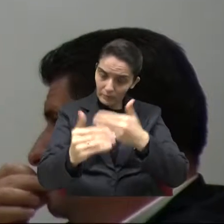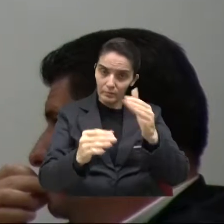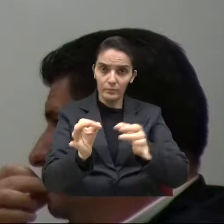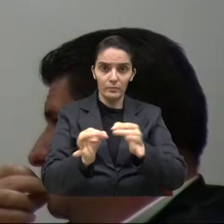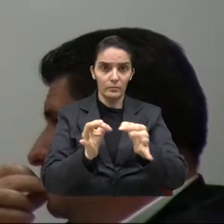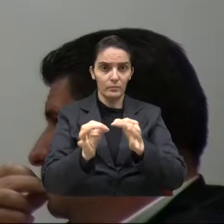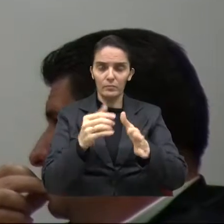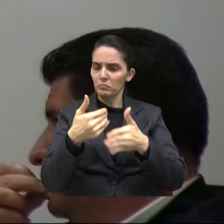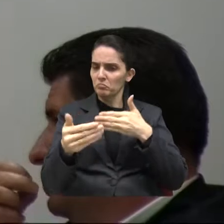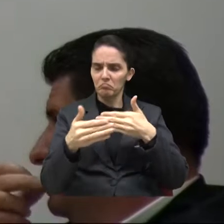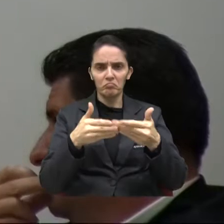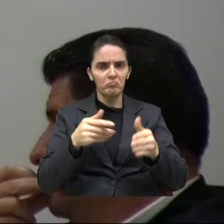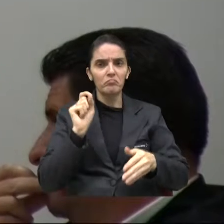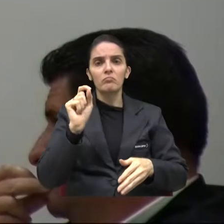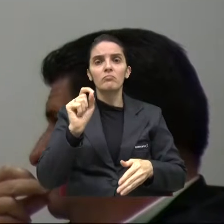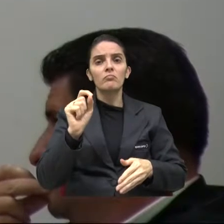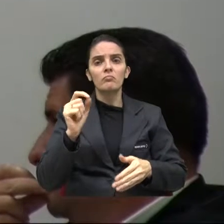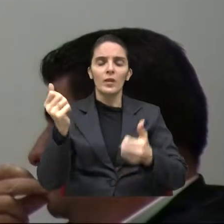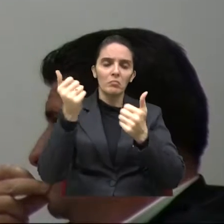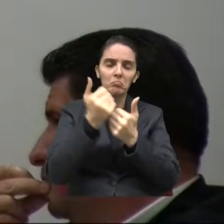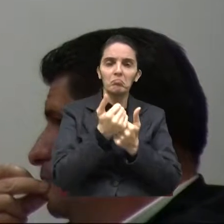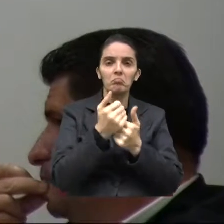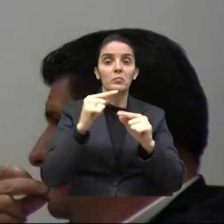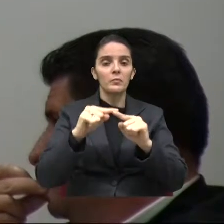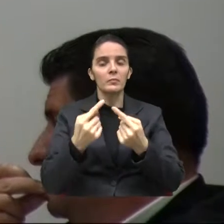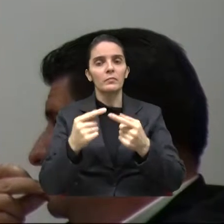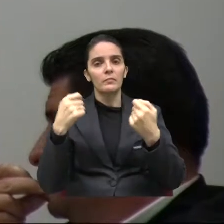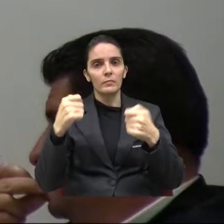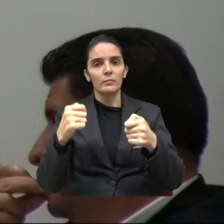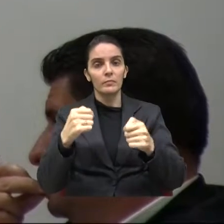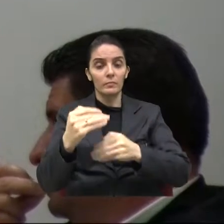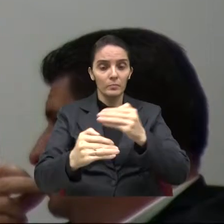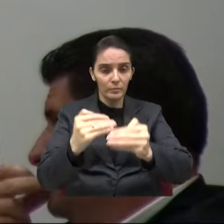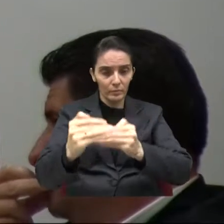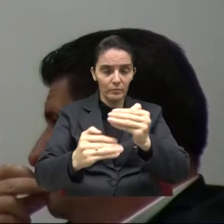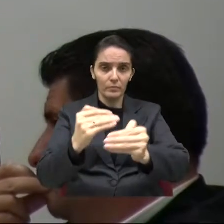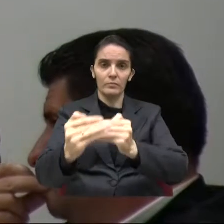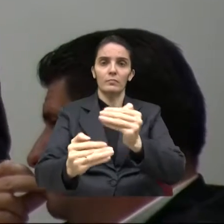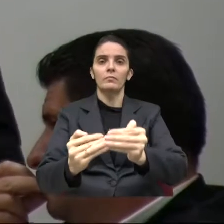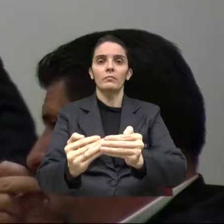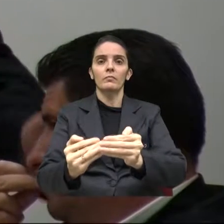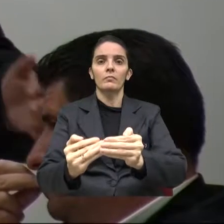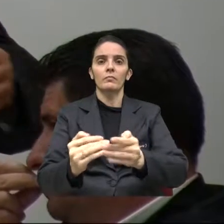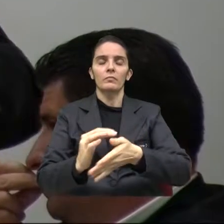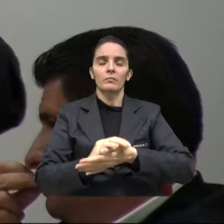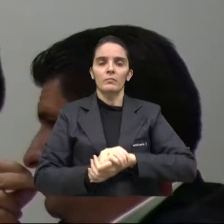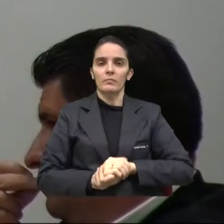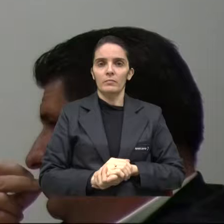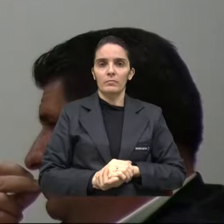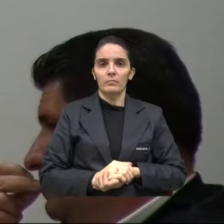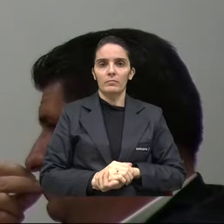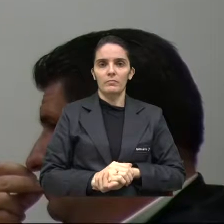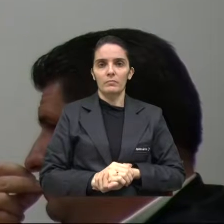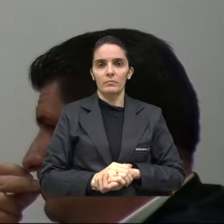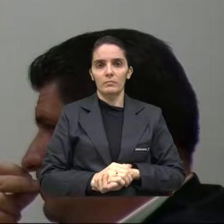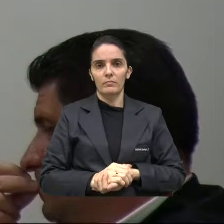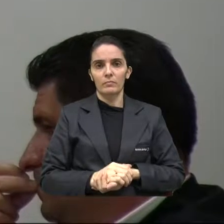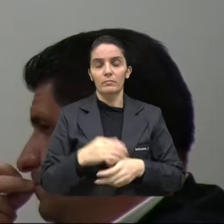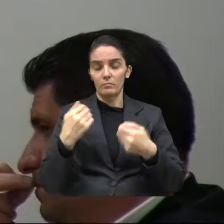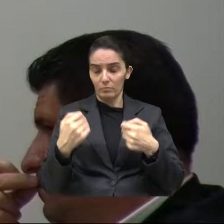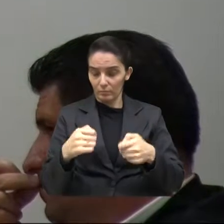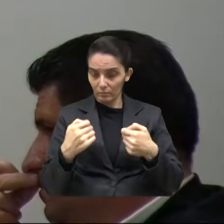comandando, mas o que importa é que o trilho, o trem vai seguir. Nós temos que seguir independente de ser